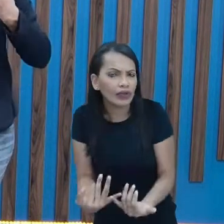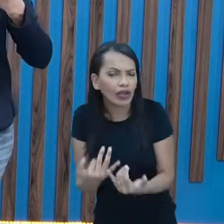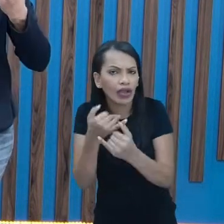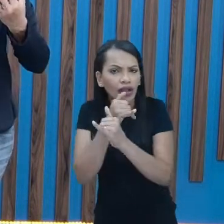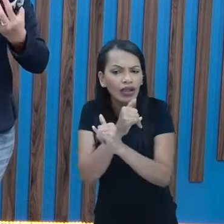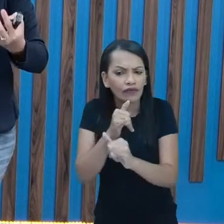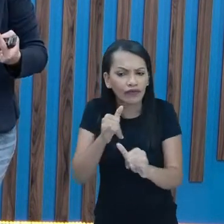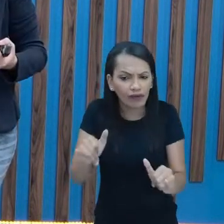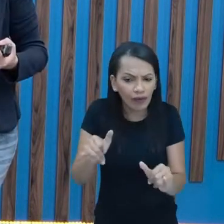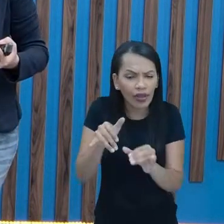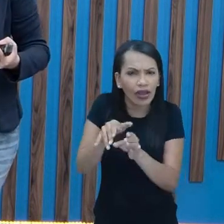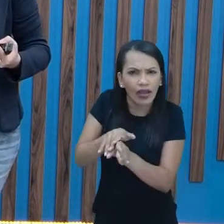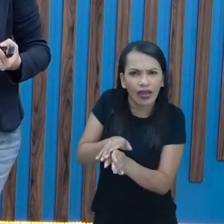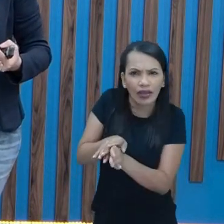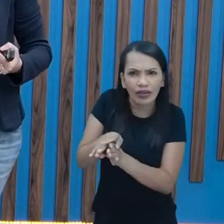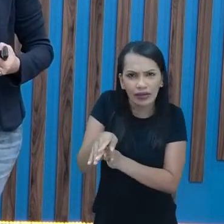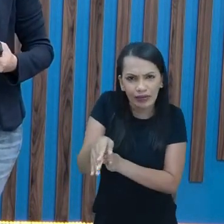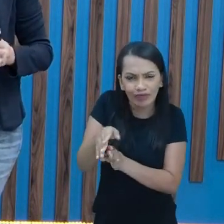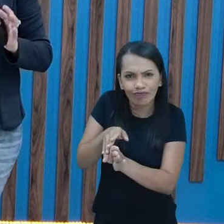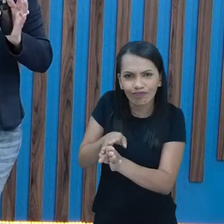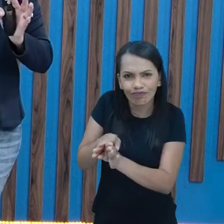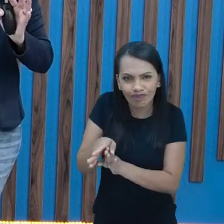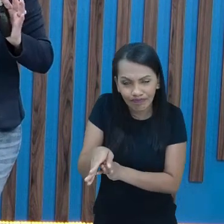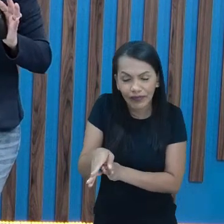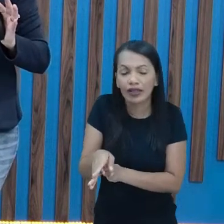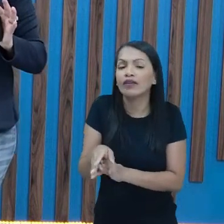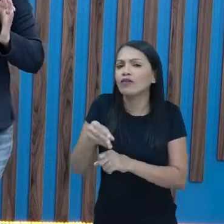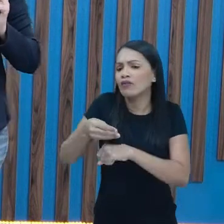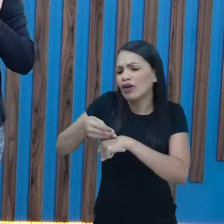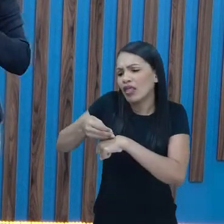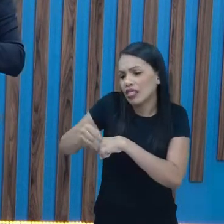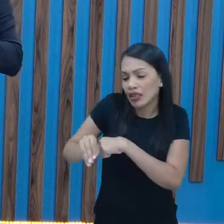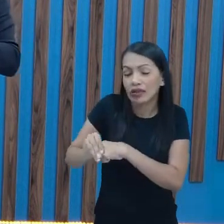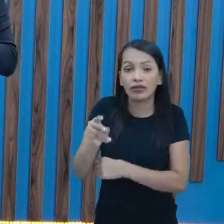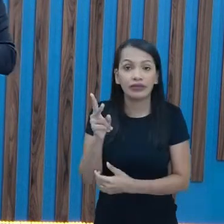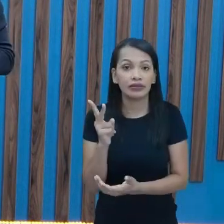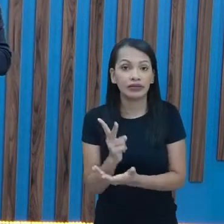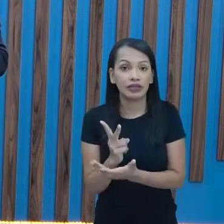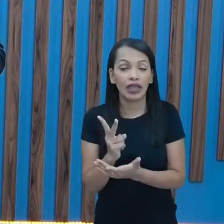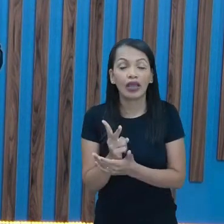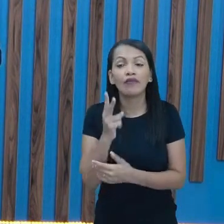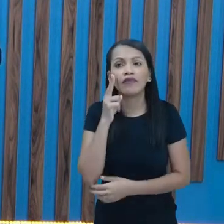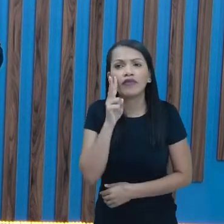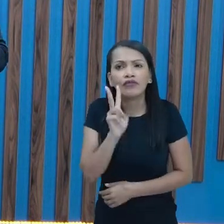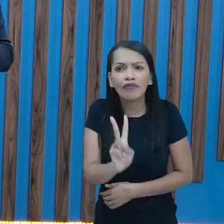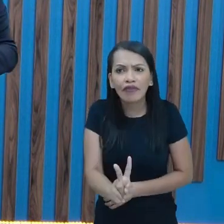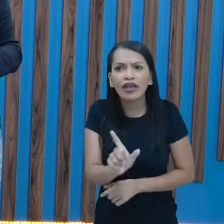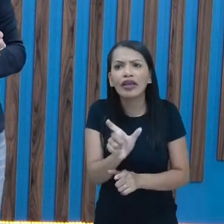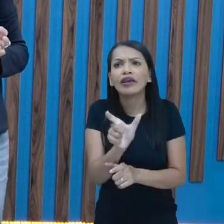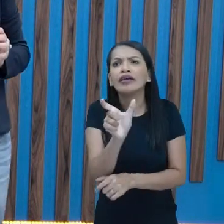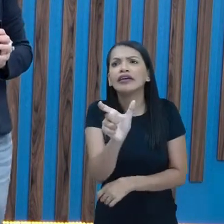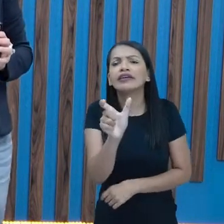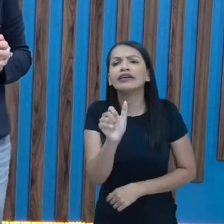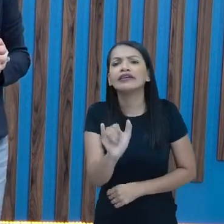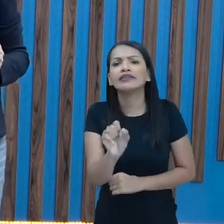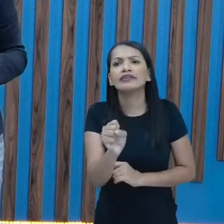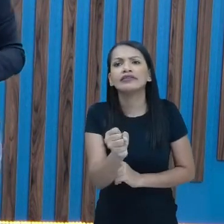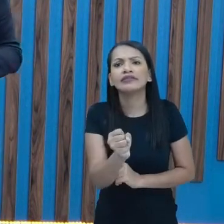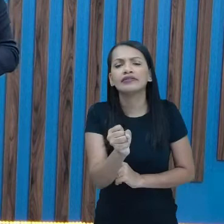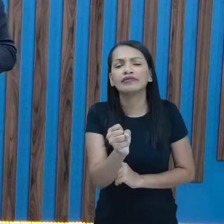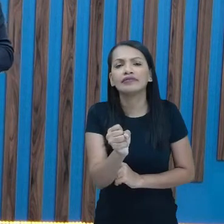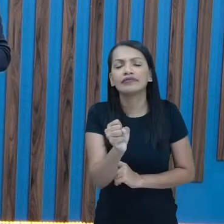informar, transmitir, tá bom? Então, sempre que vocês ouvirem esse termo, alguém vai nos dar